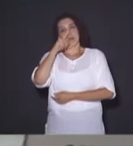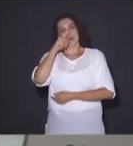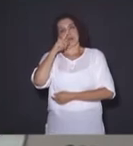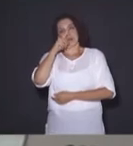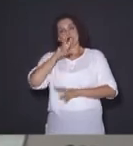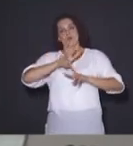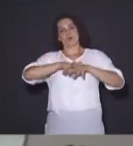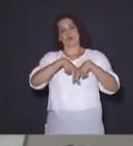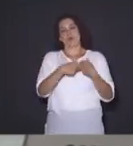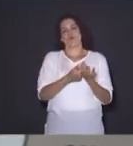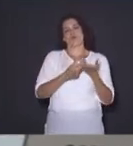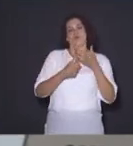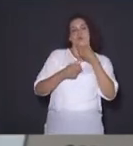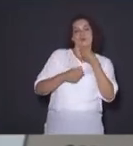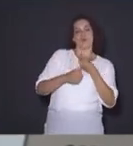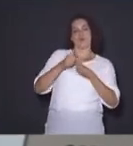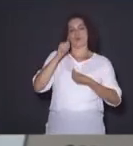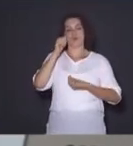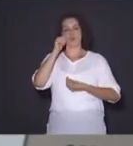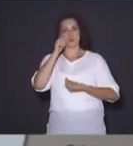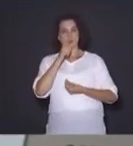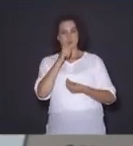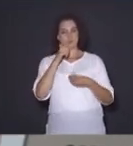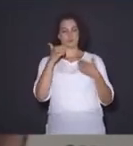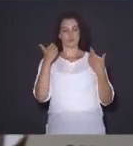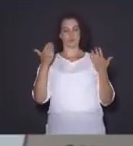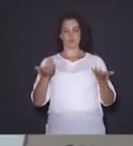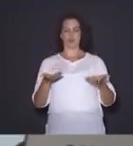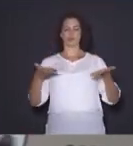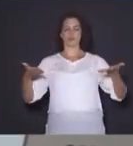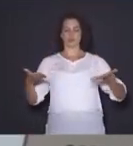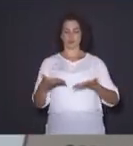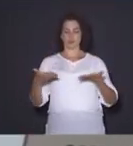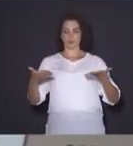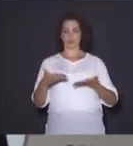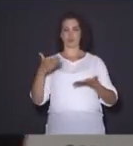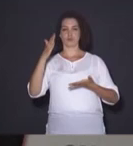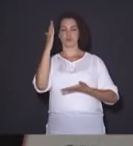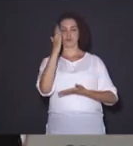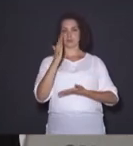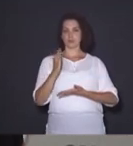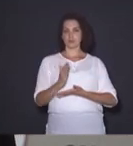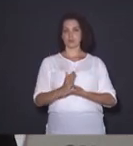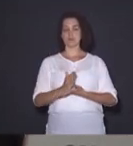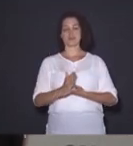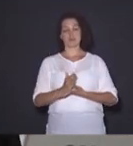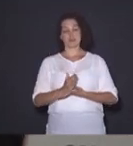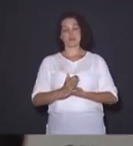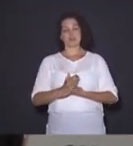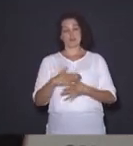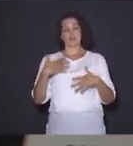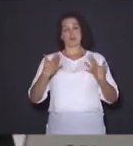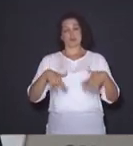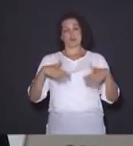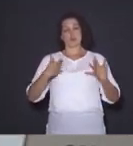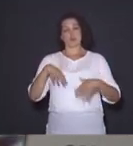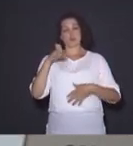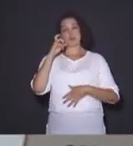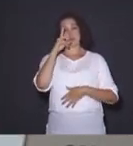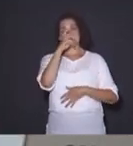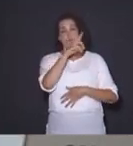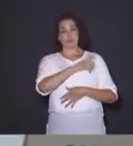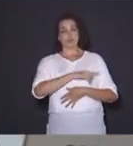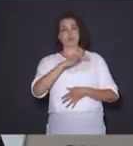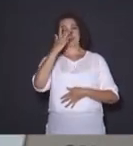feminino eo masculino netão a gente vive no país hoje né é tempos difícil tempos difíceis para os